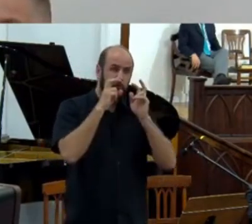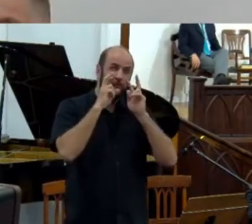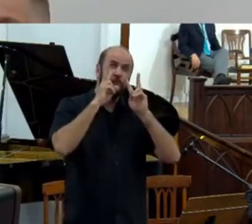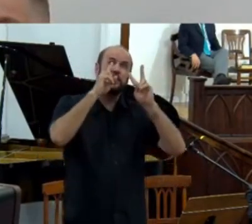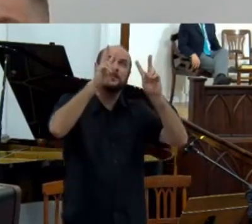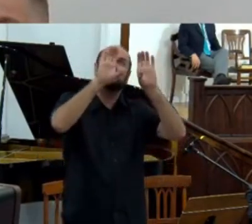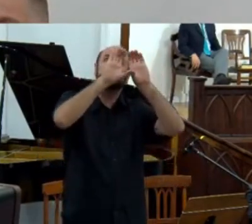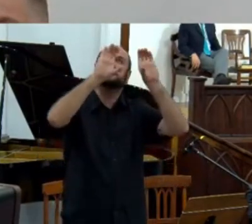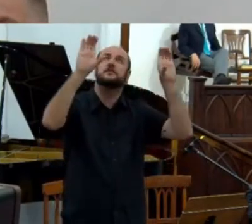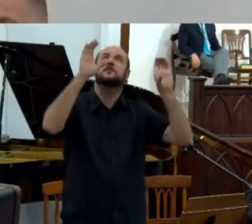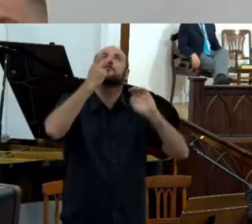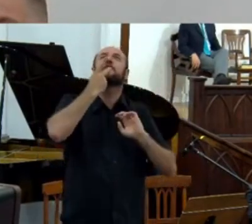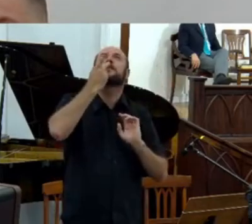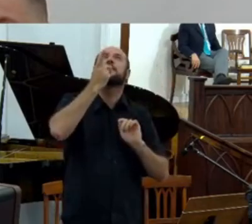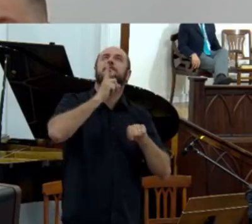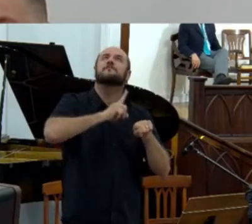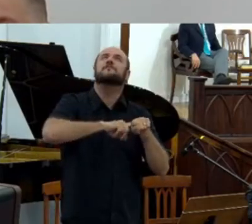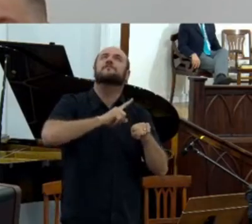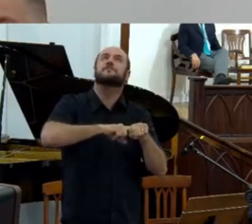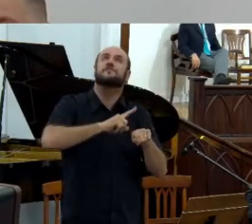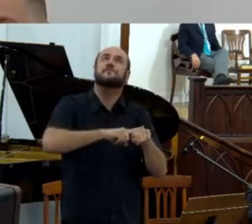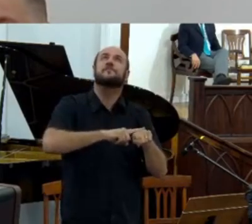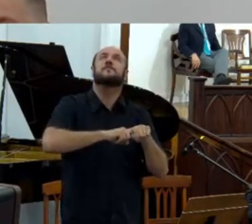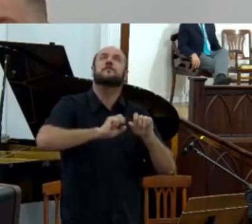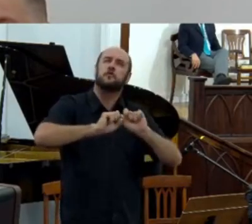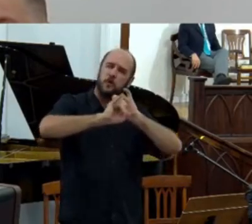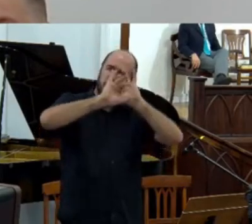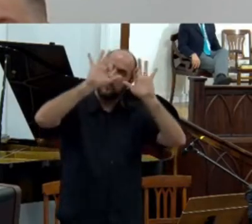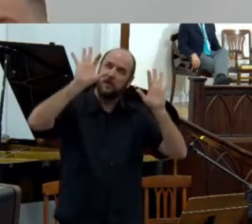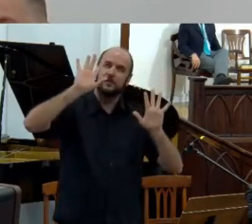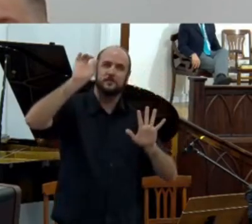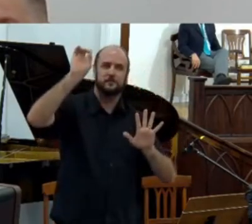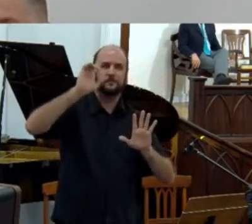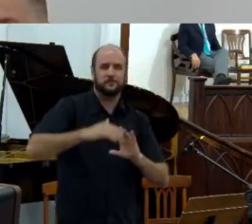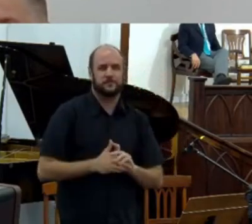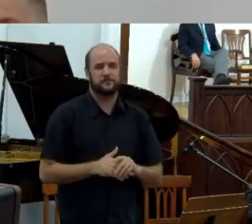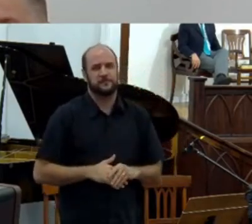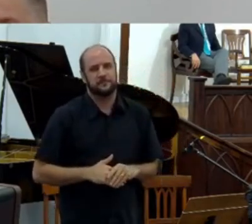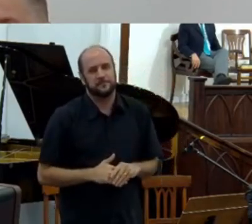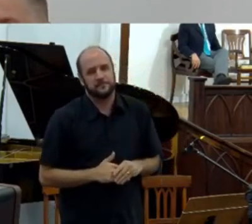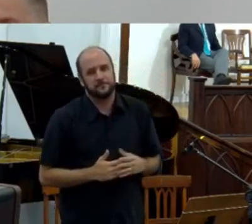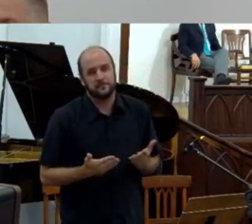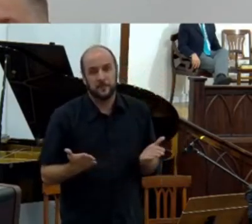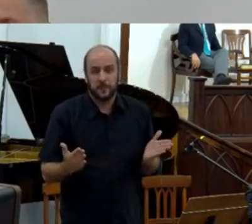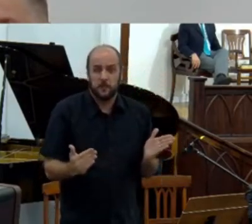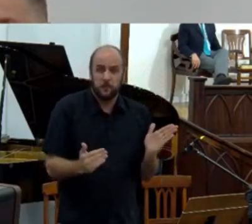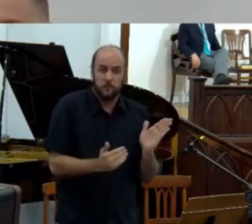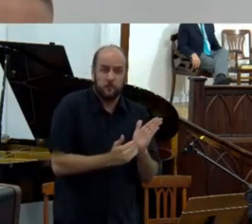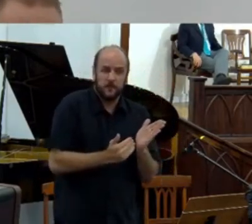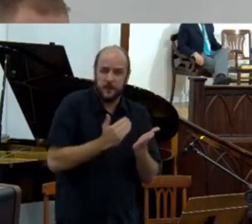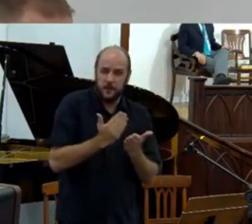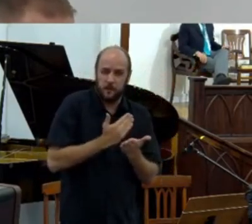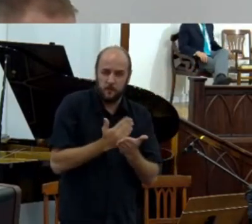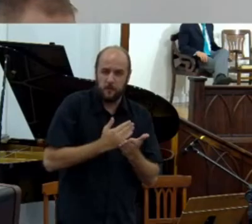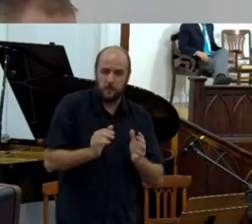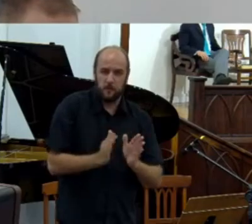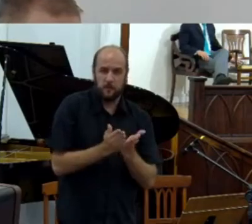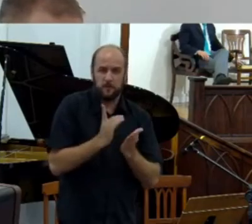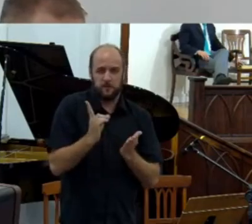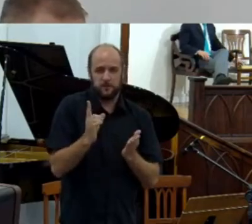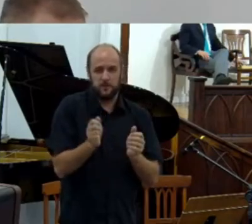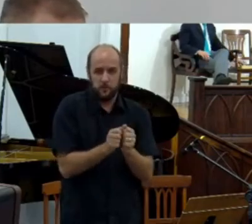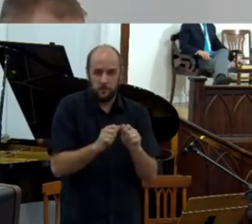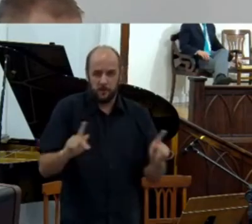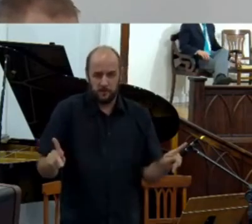céus dizendo: era chegada a hora dele ser glorificado. E avançamos até a última página das Escrituras, para o livro